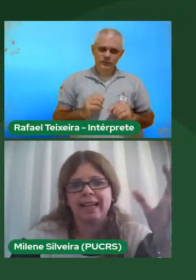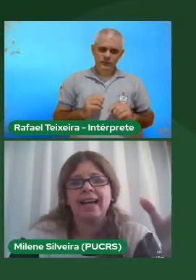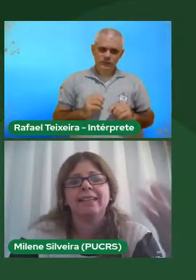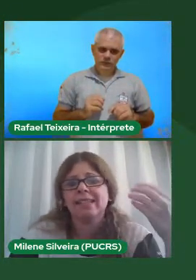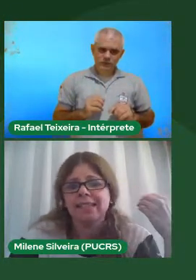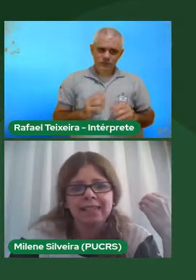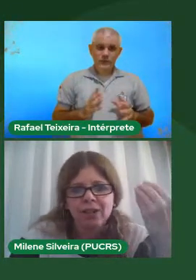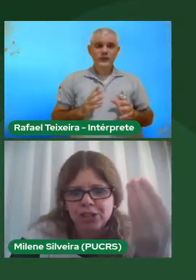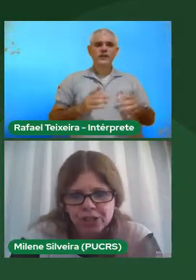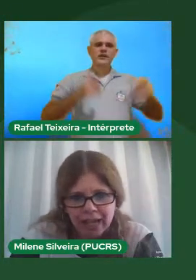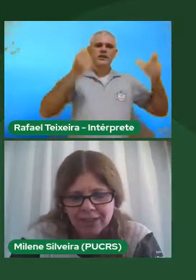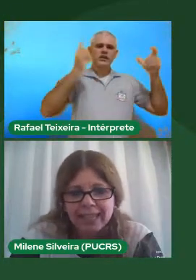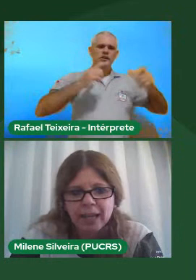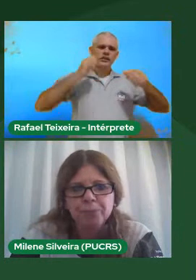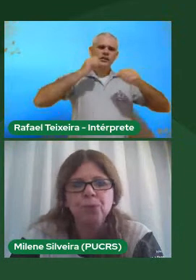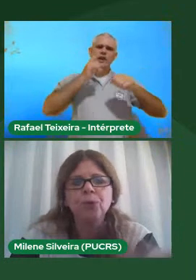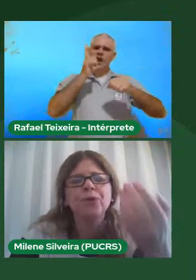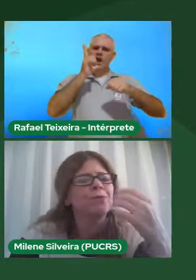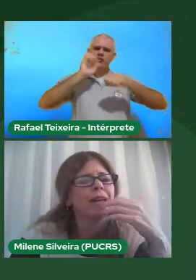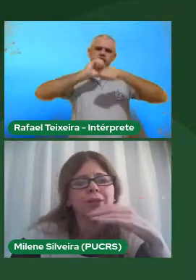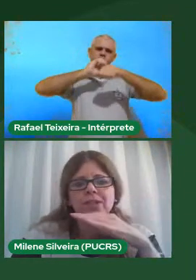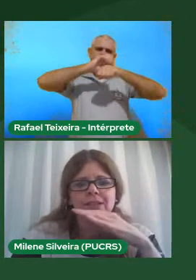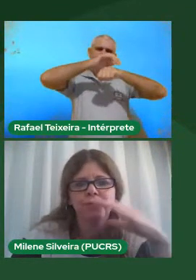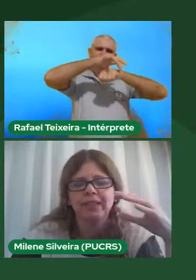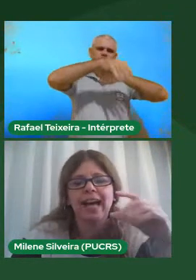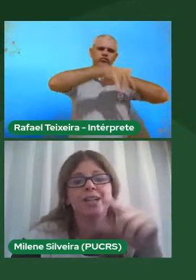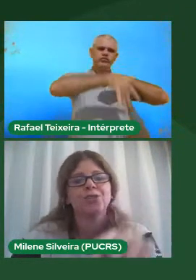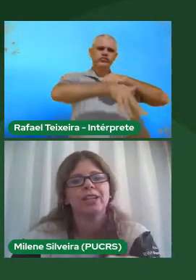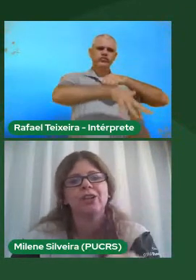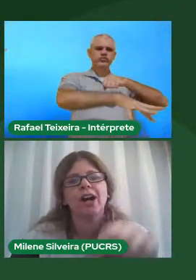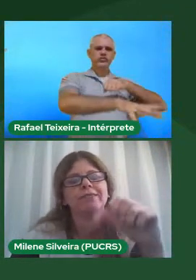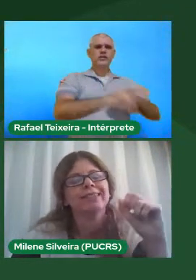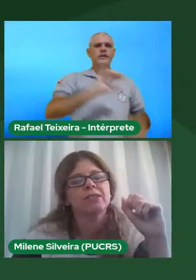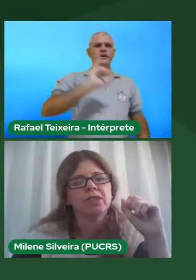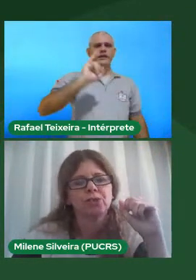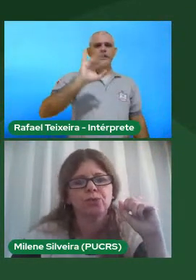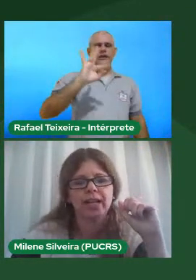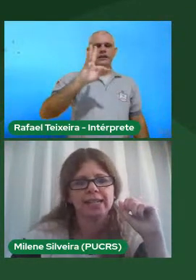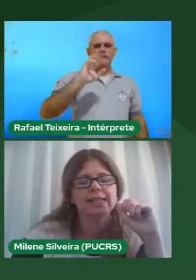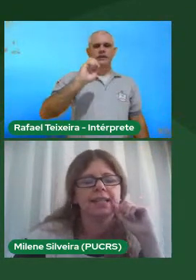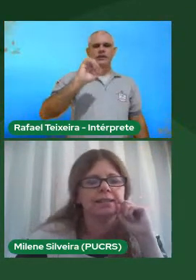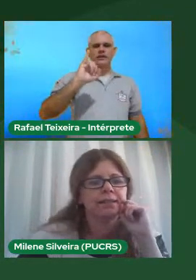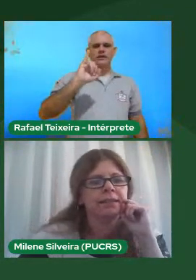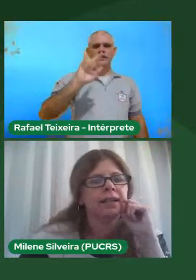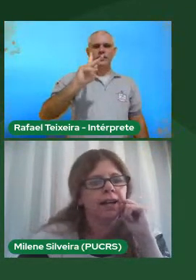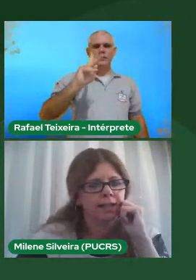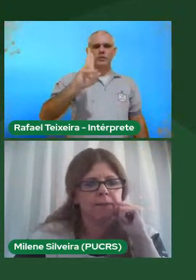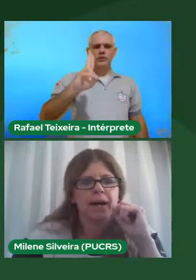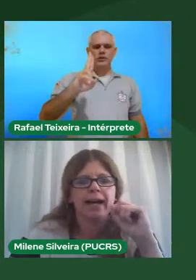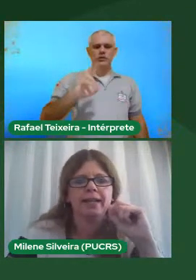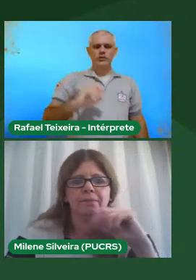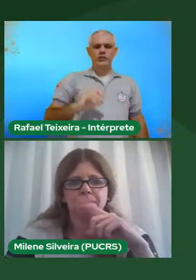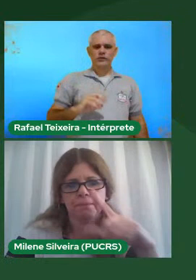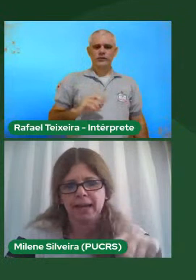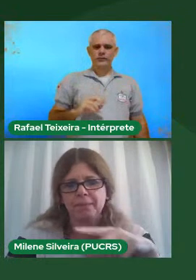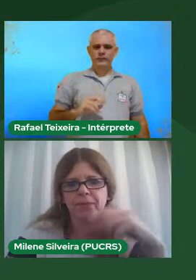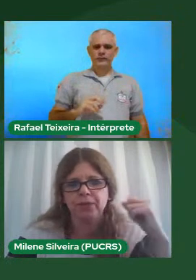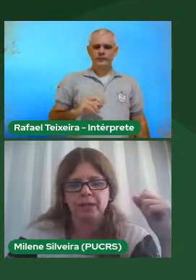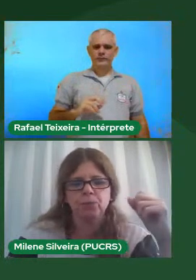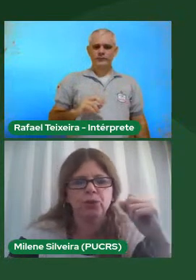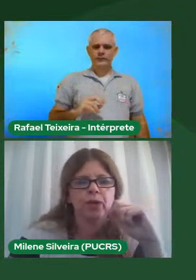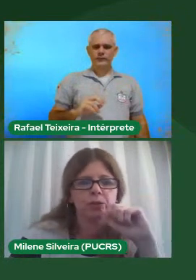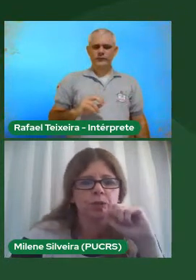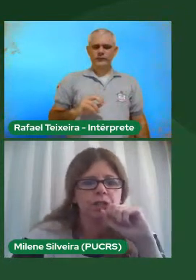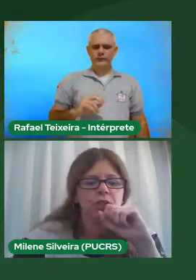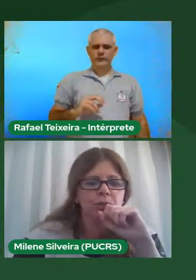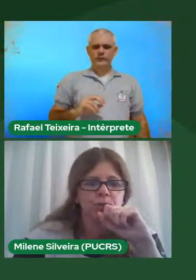nas cataratas. Assim, então, a gente estava na Itaipu, no evento assim fantástico. Aqui, ó, segundo IHC da Maia. Maia, minha